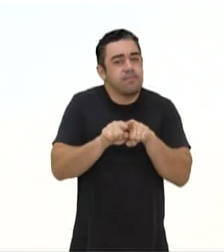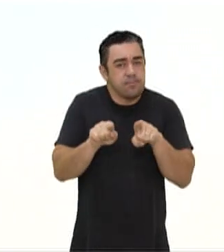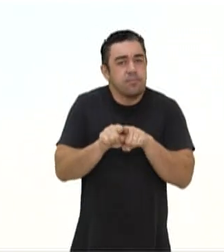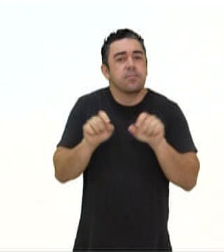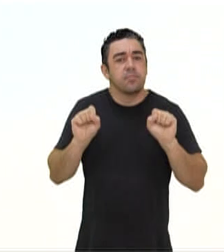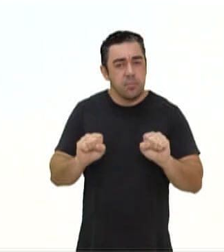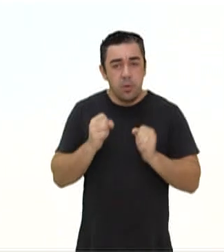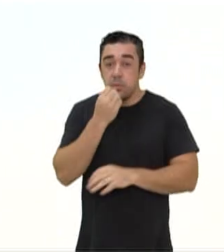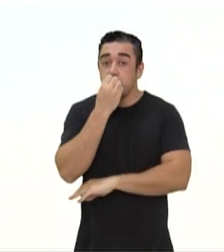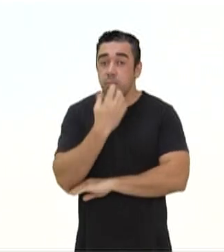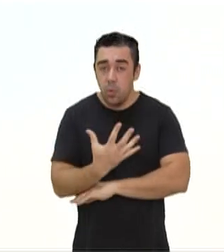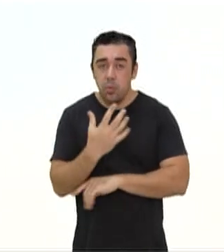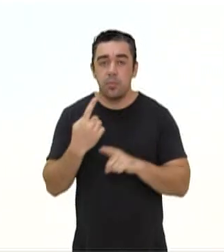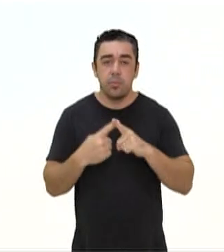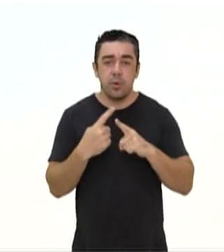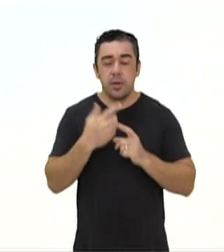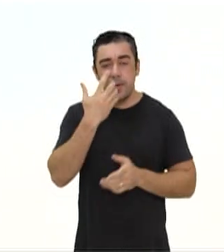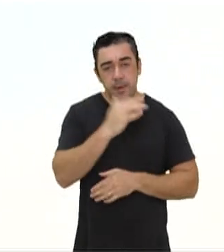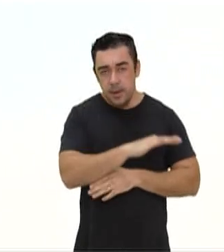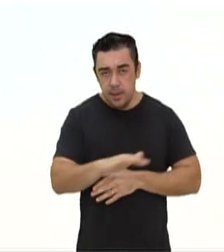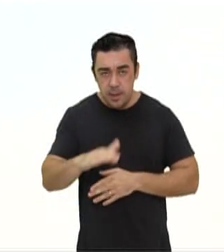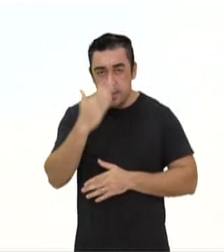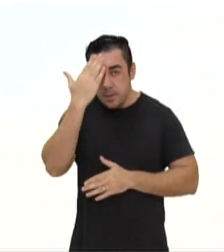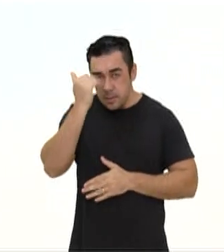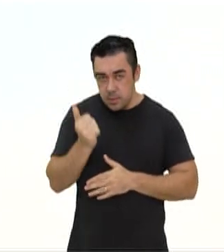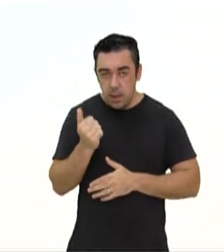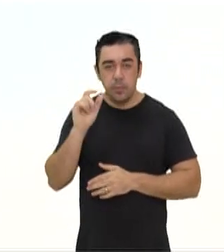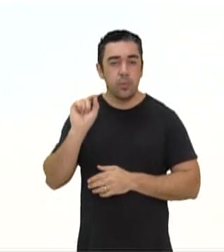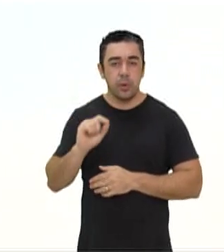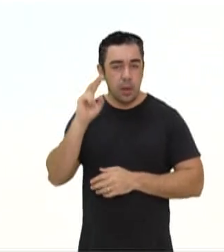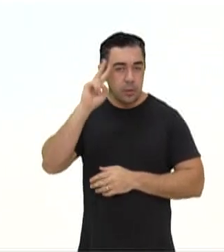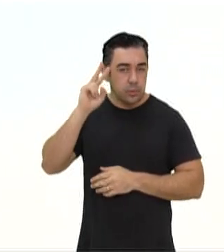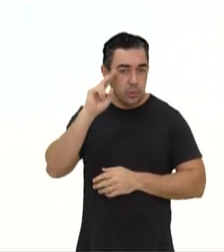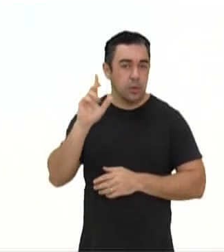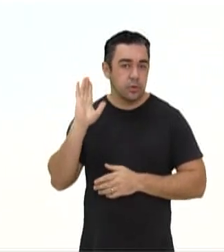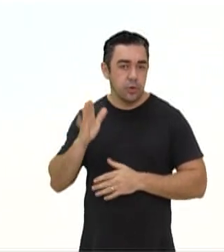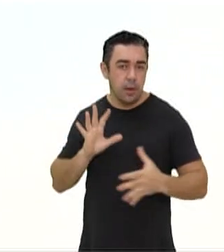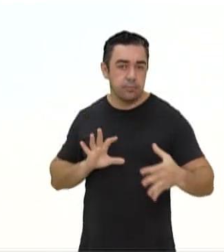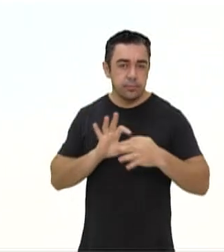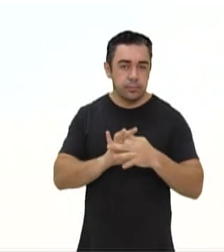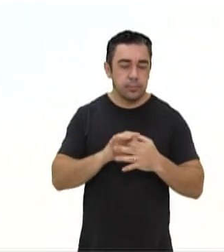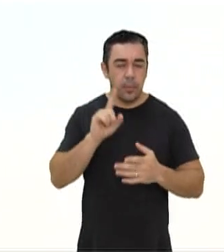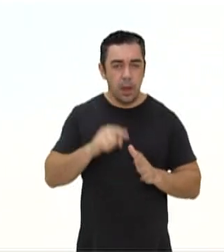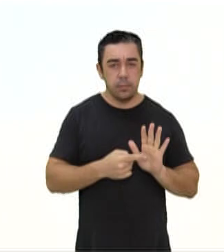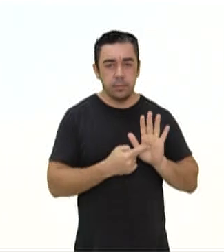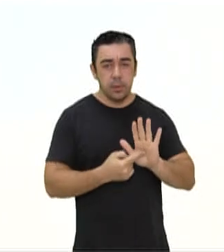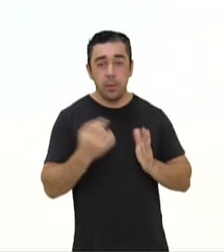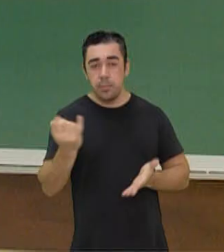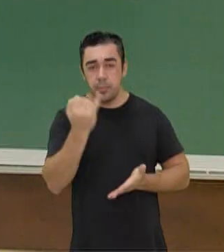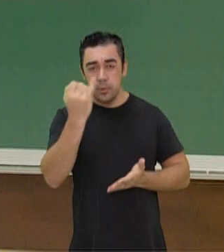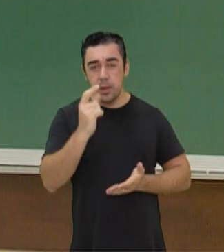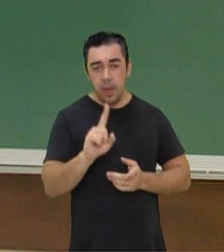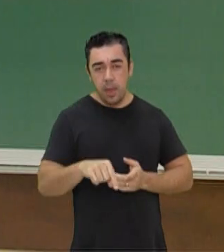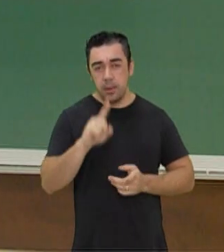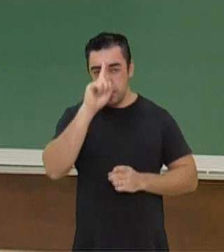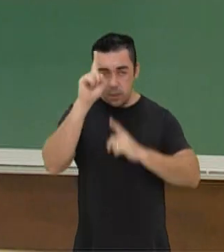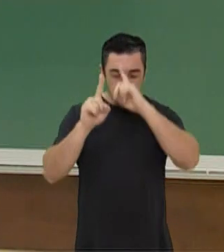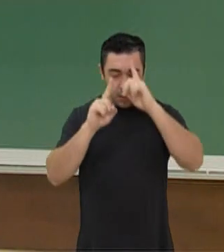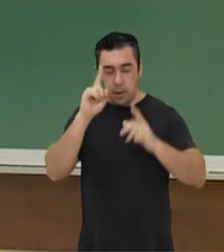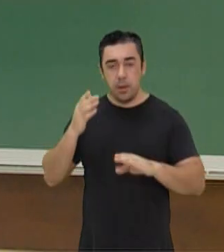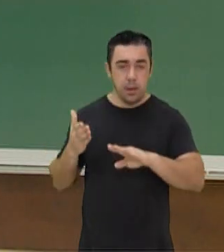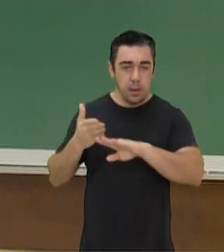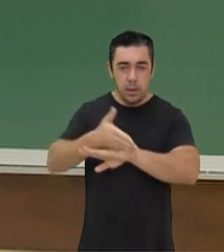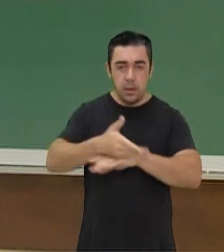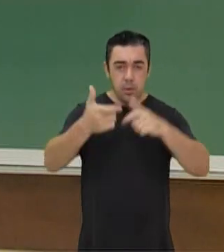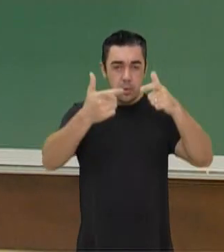pode ser bons, porque a criança sabe o enredo e se liga na apresentação. O importante é criar o hábito de